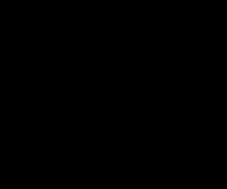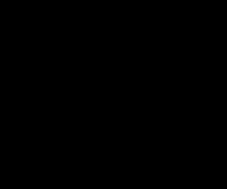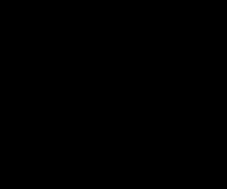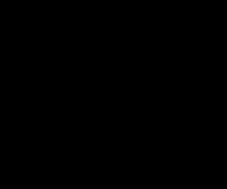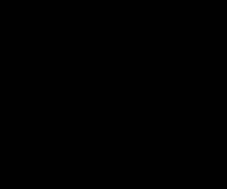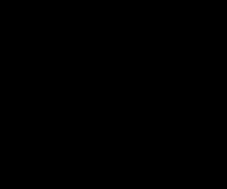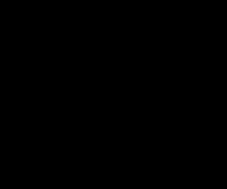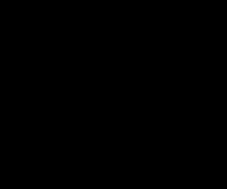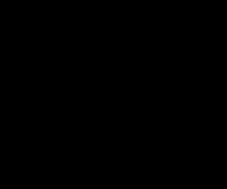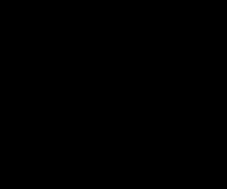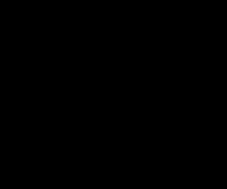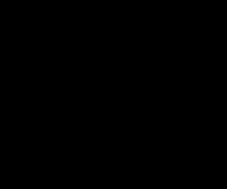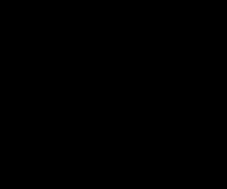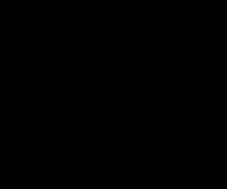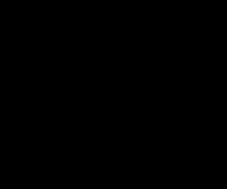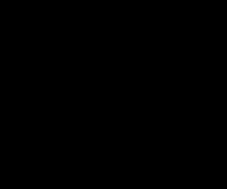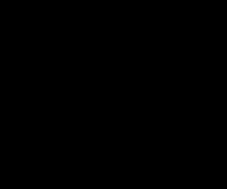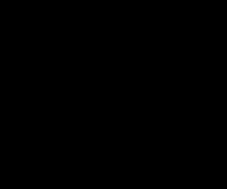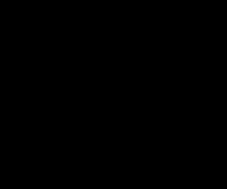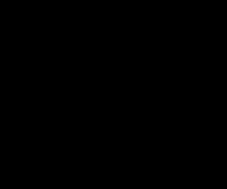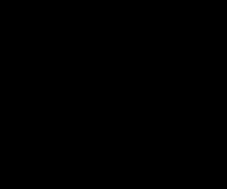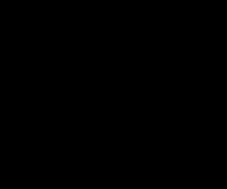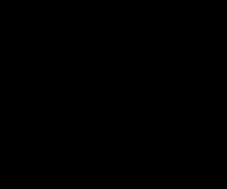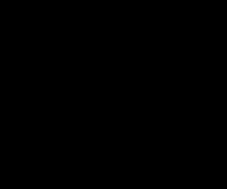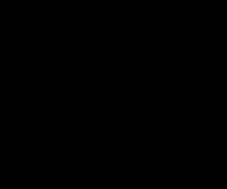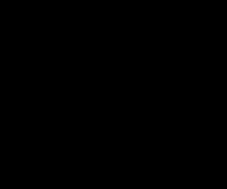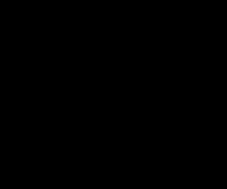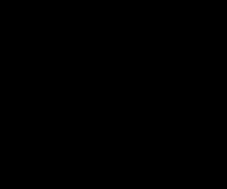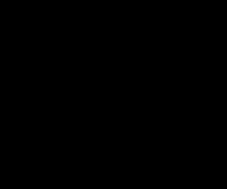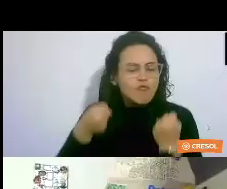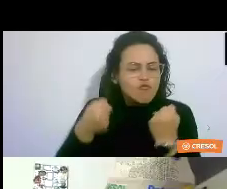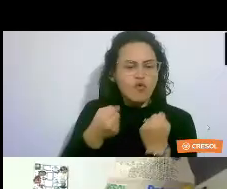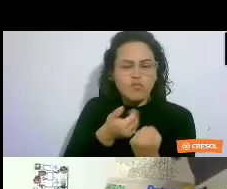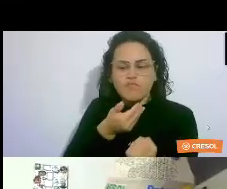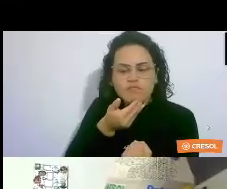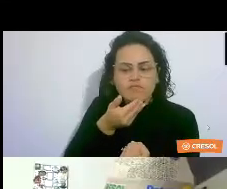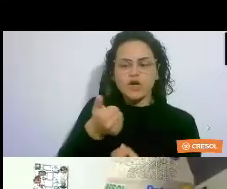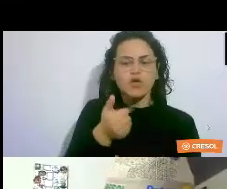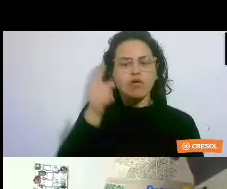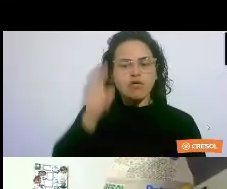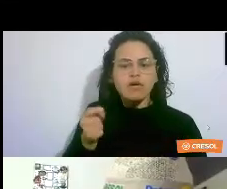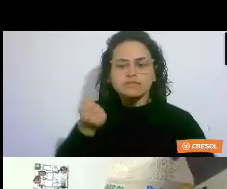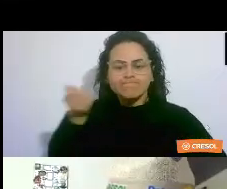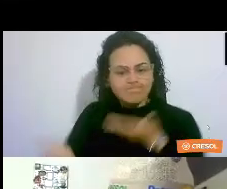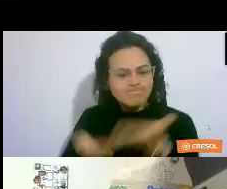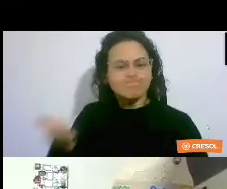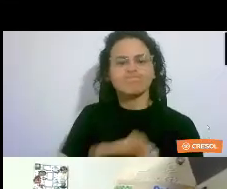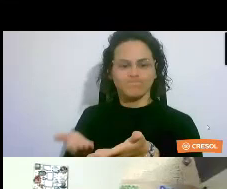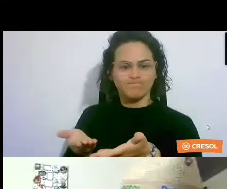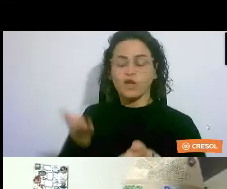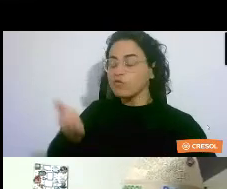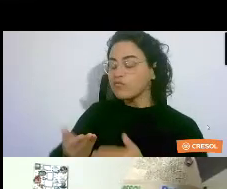então, de uma forma melhor e mais forte, servir para transformar vidas,